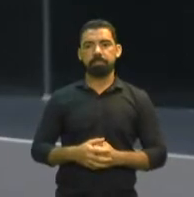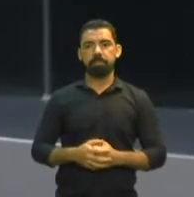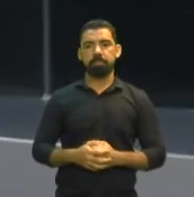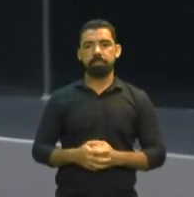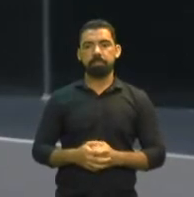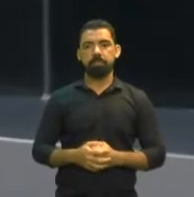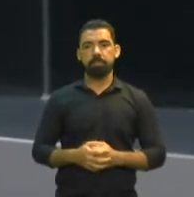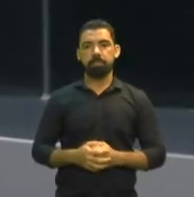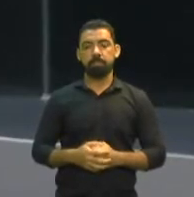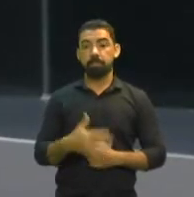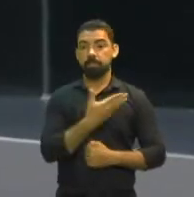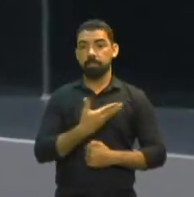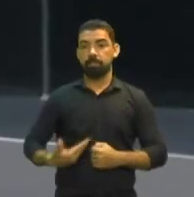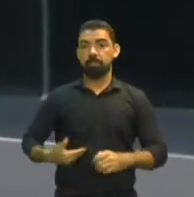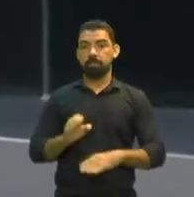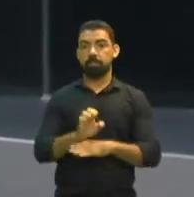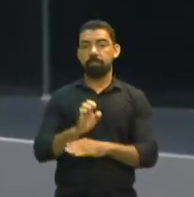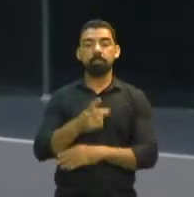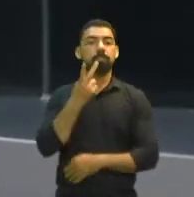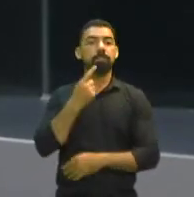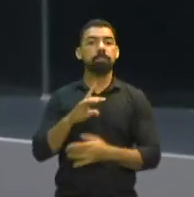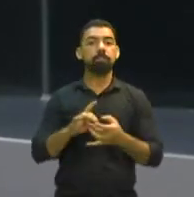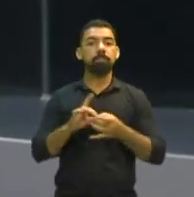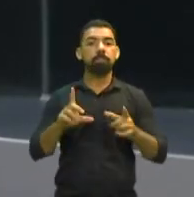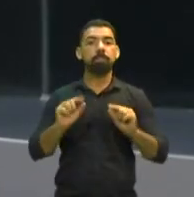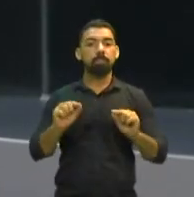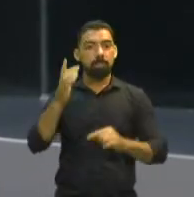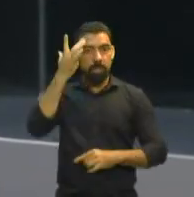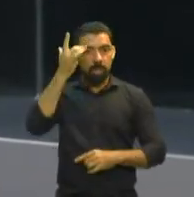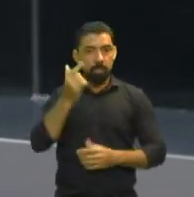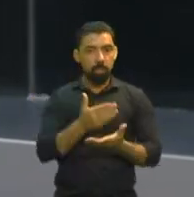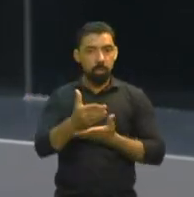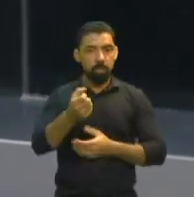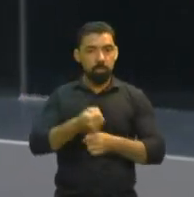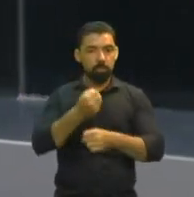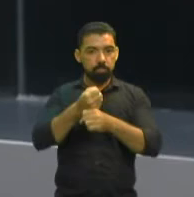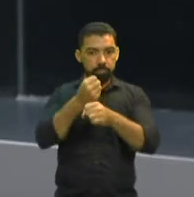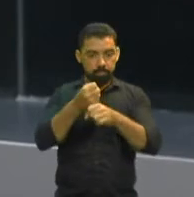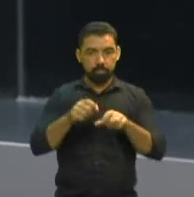O governo do Ceará vai autorizar amanhã o início das obras de duplicação da CE